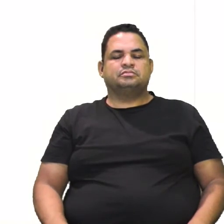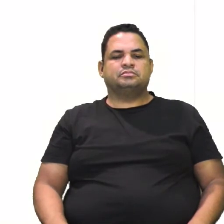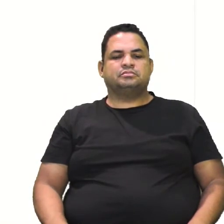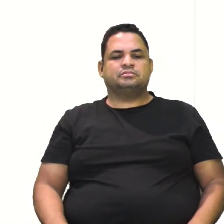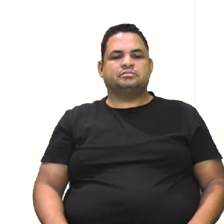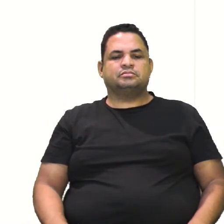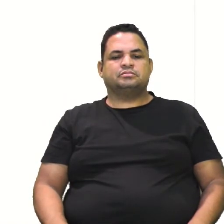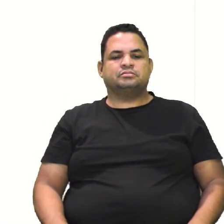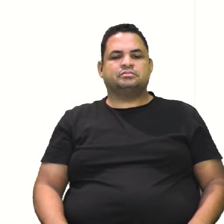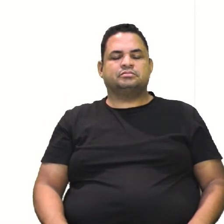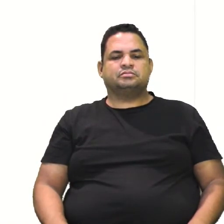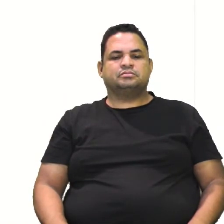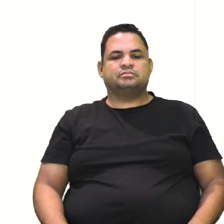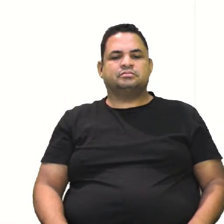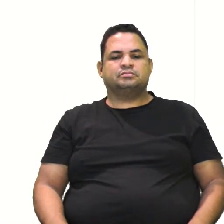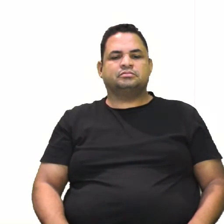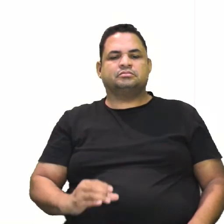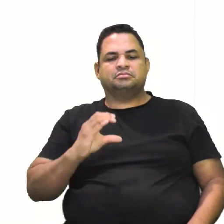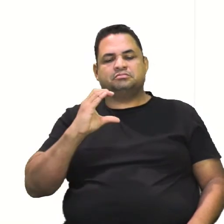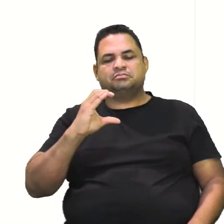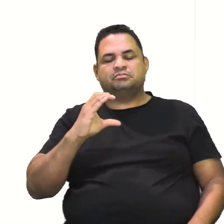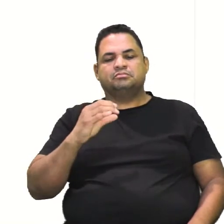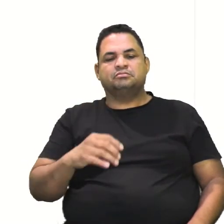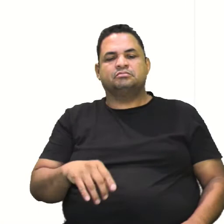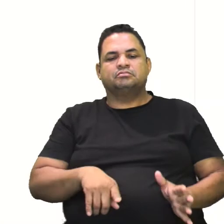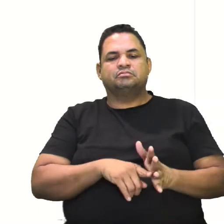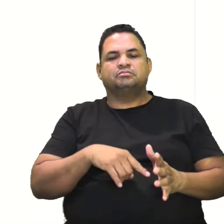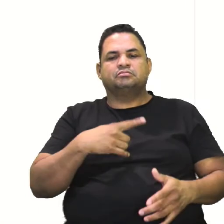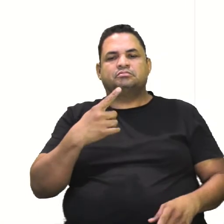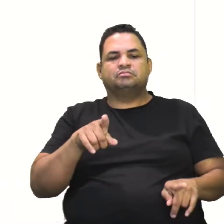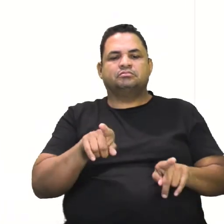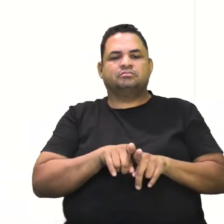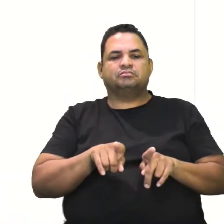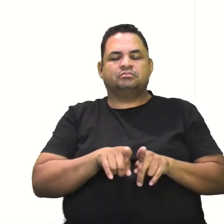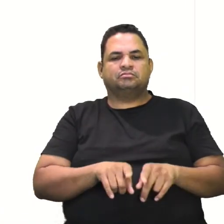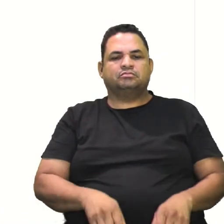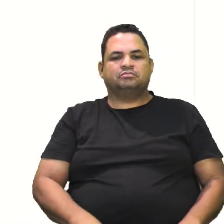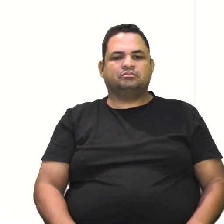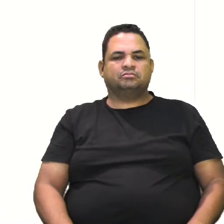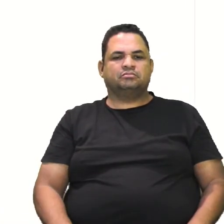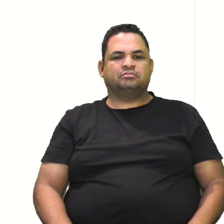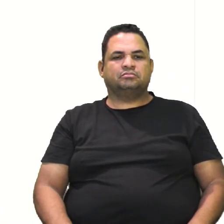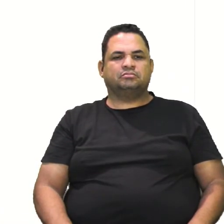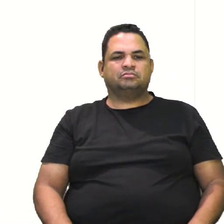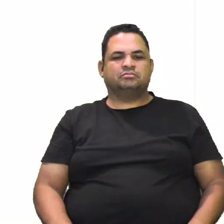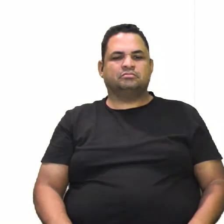X quadrado. E o meu C é menos 1 também, né?